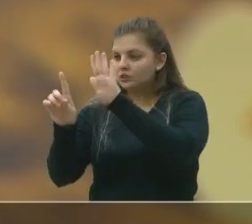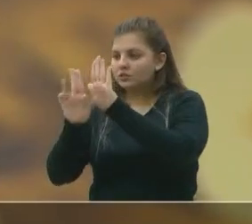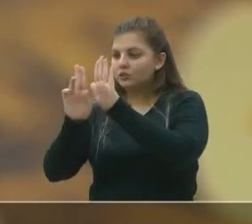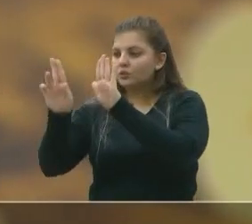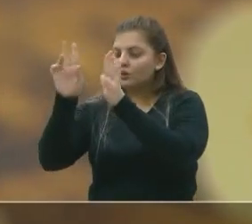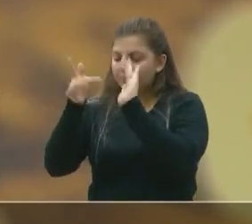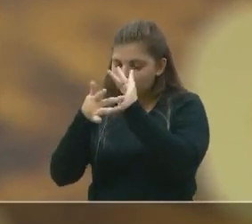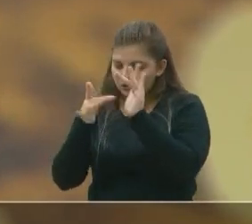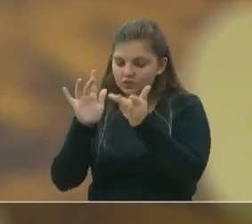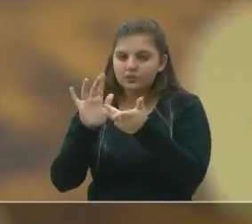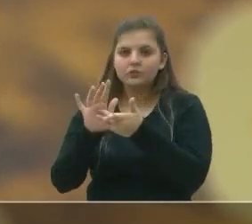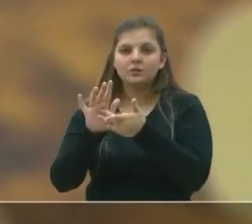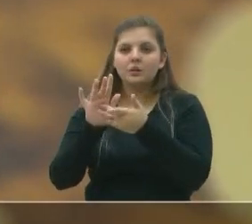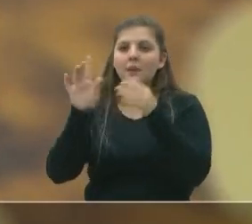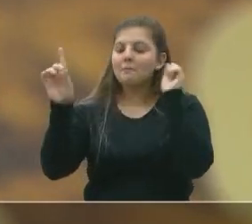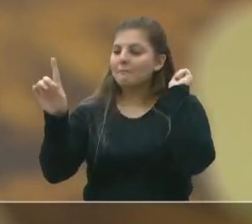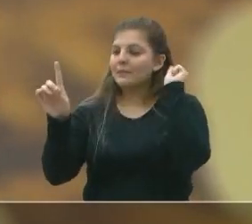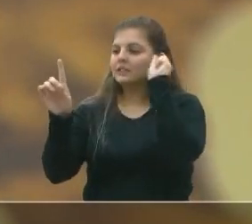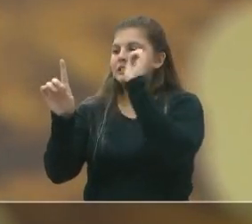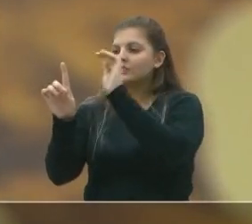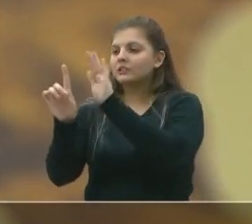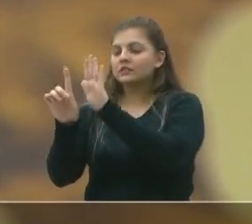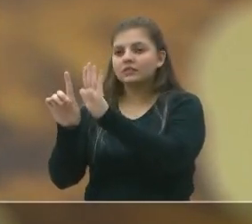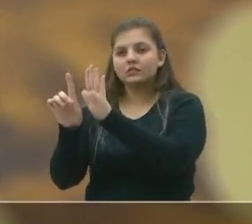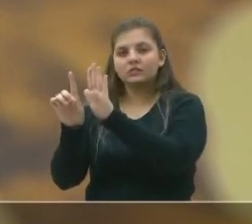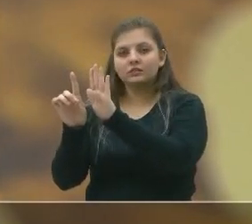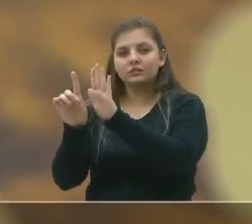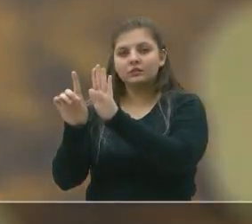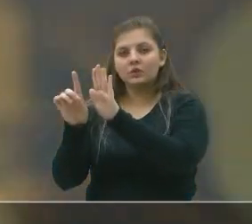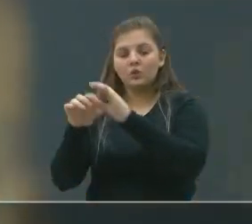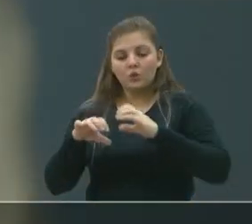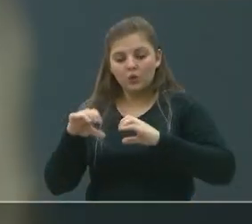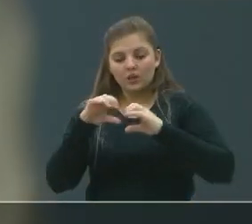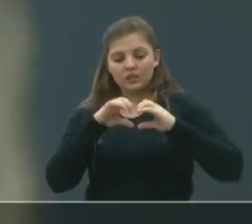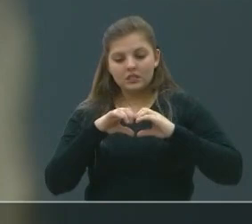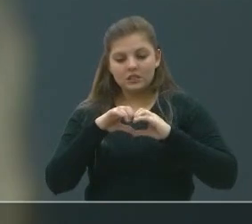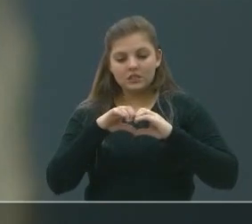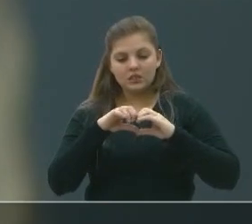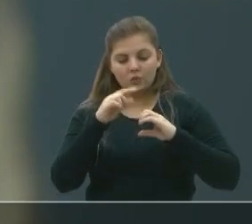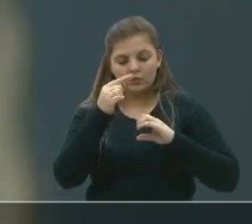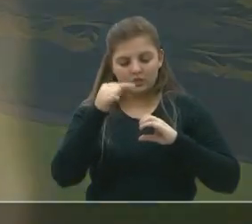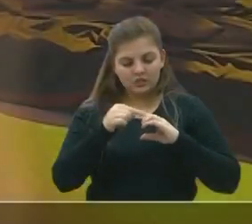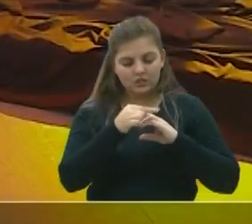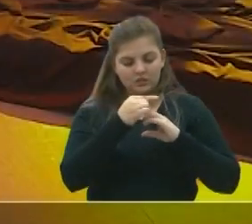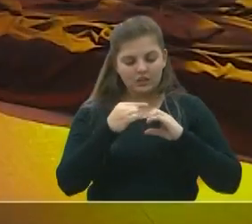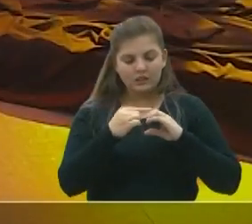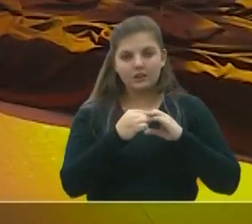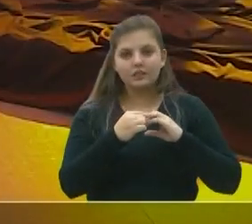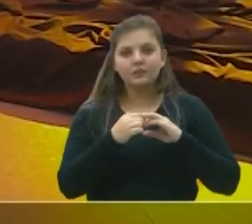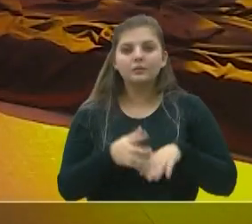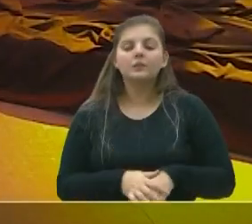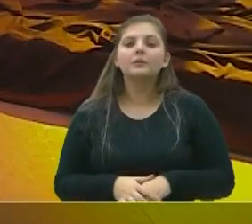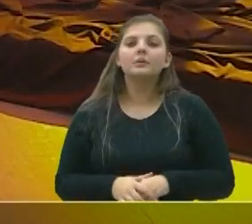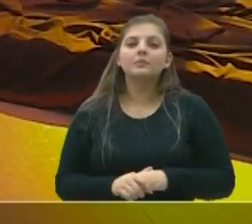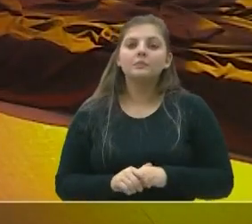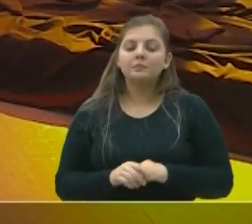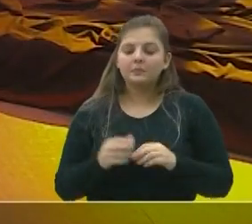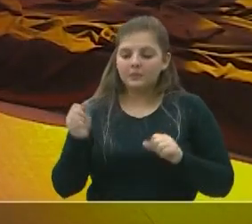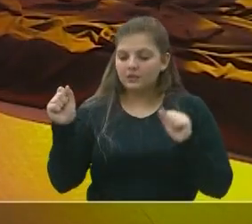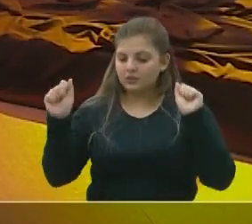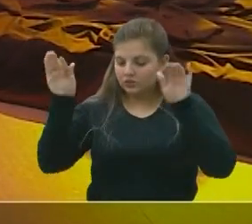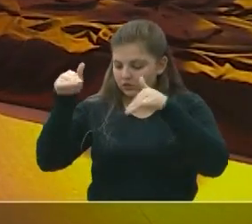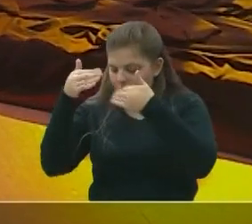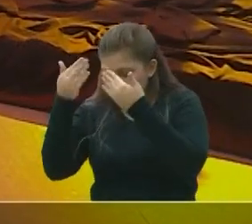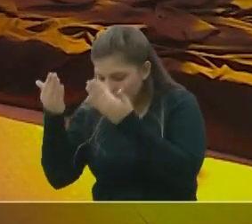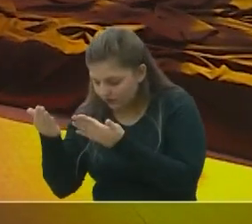Jesus. Bendito seja o seu sacratíssimo coração. Bendito seja o seu